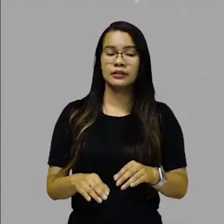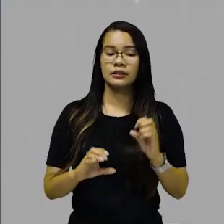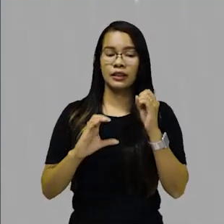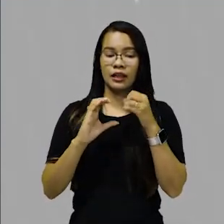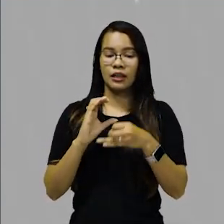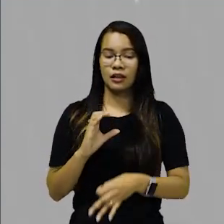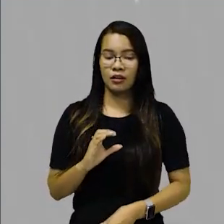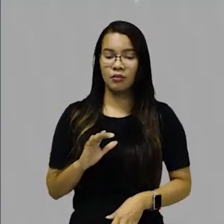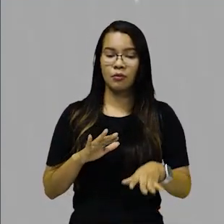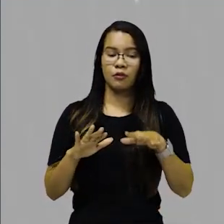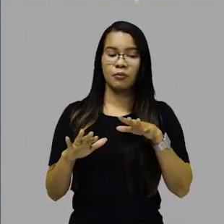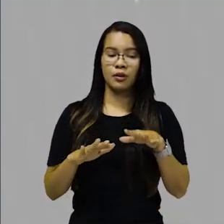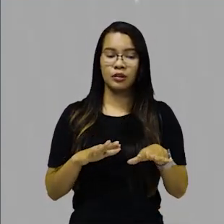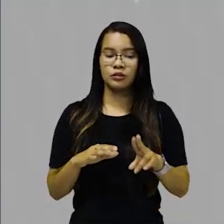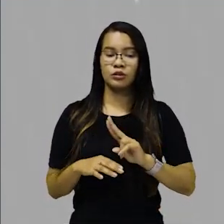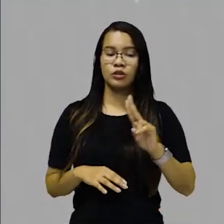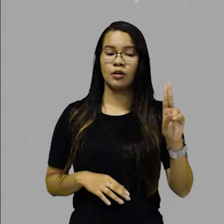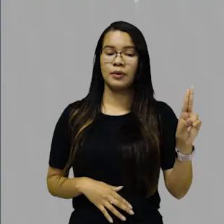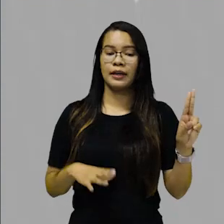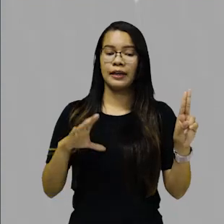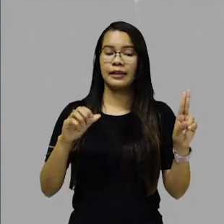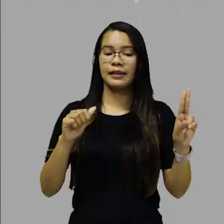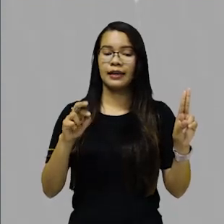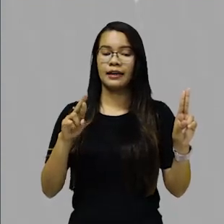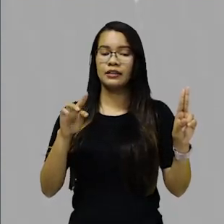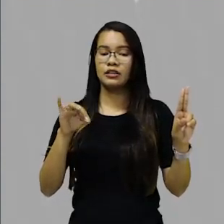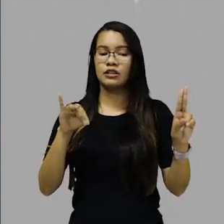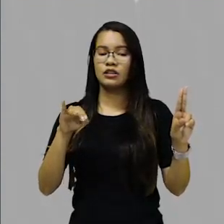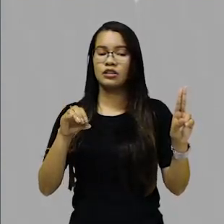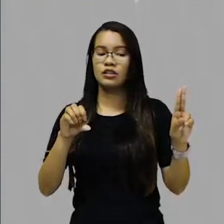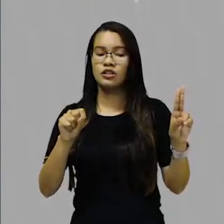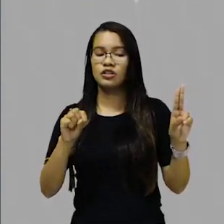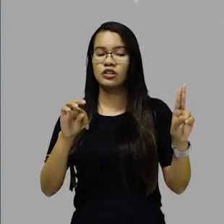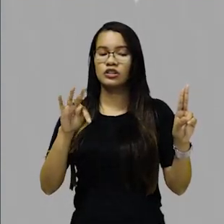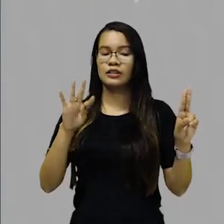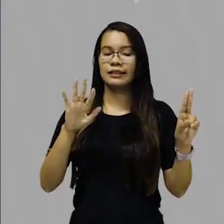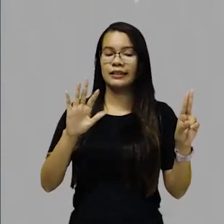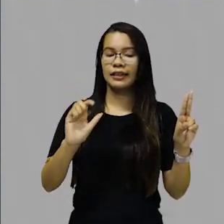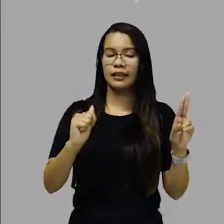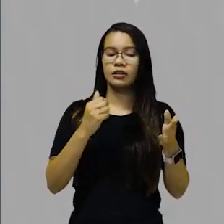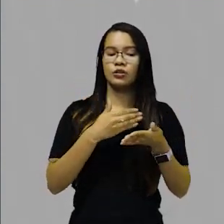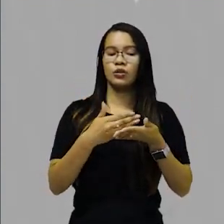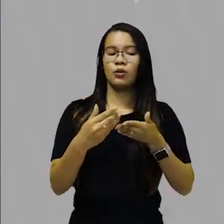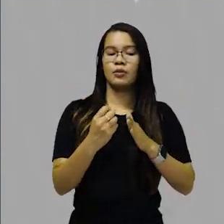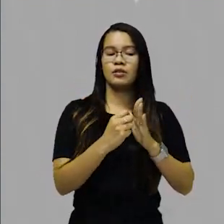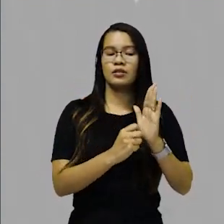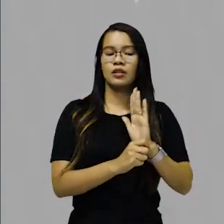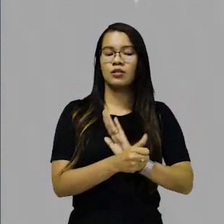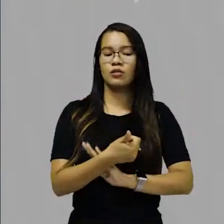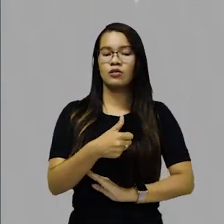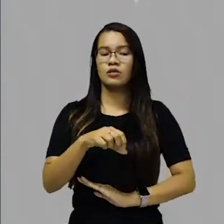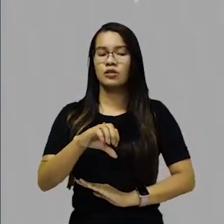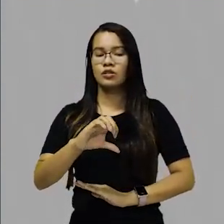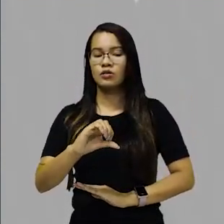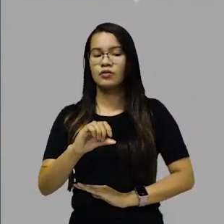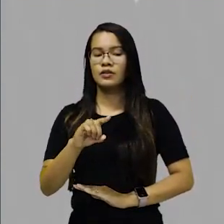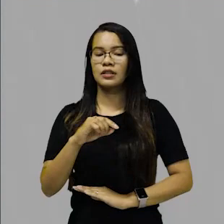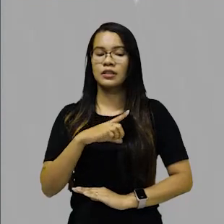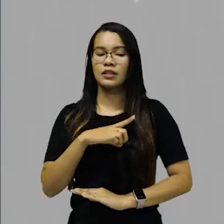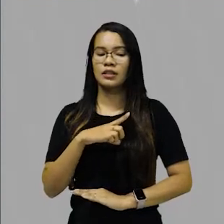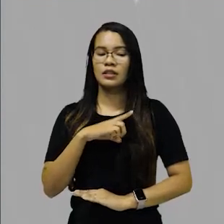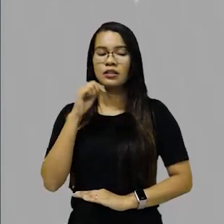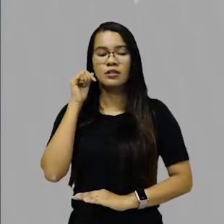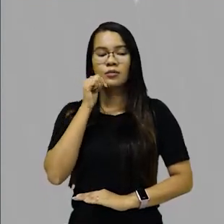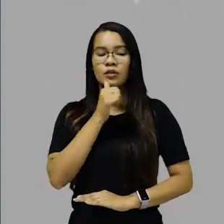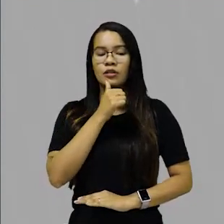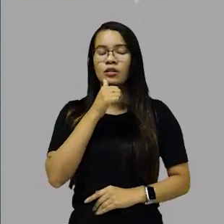caracterizado com o nome de cartismo, o movimento cartista, no começo do século XIX, na Inglaterra, você tem as